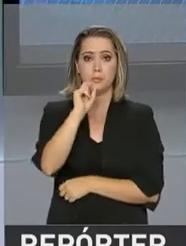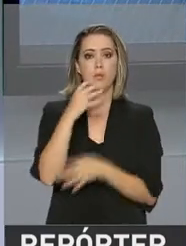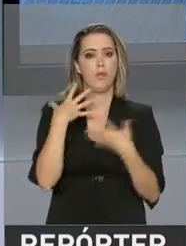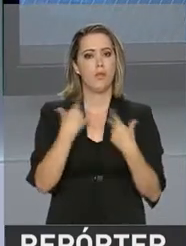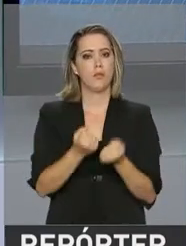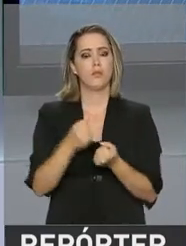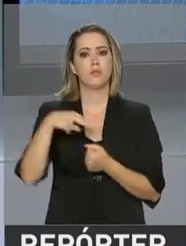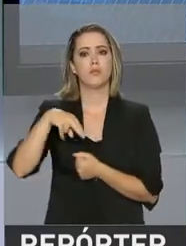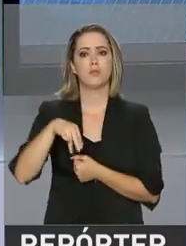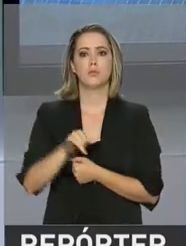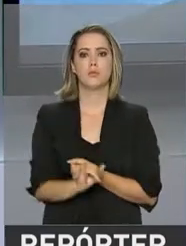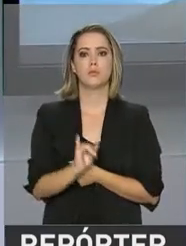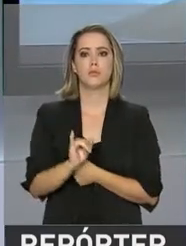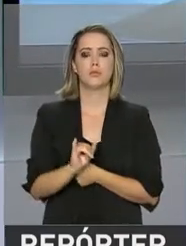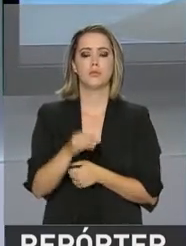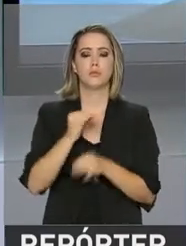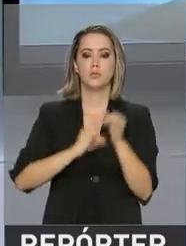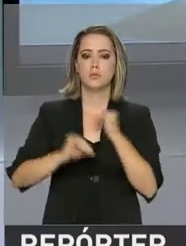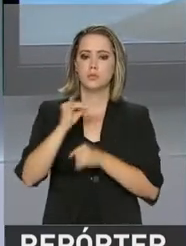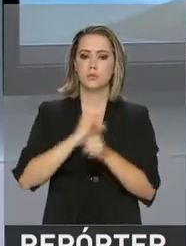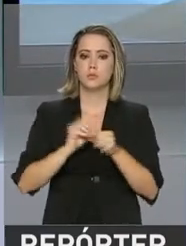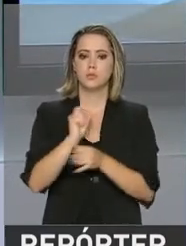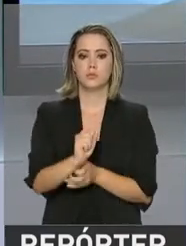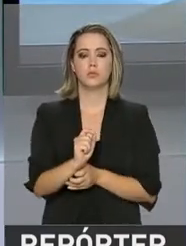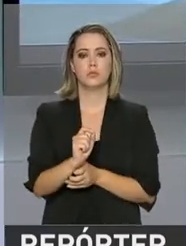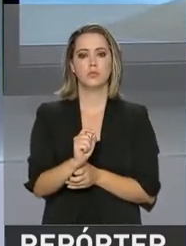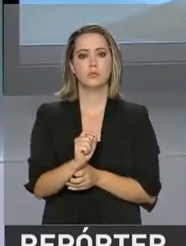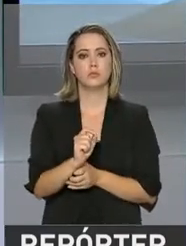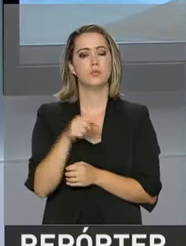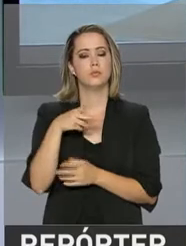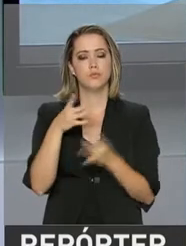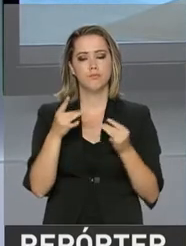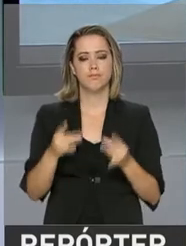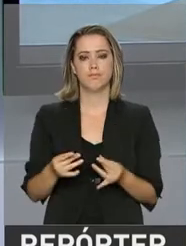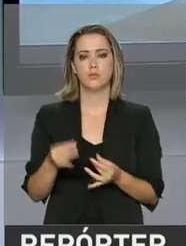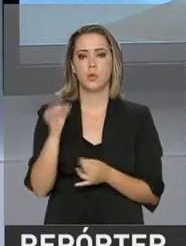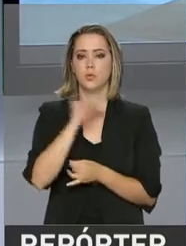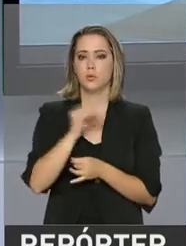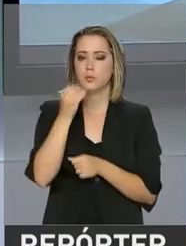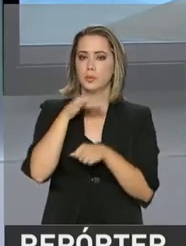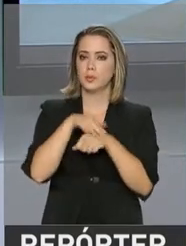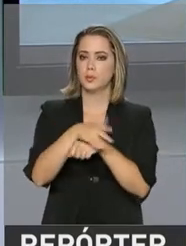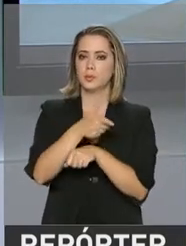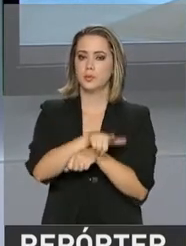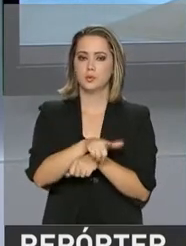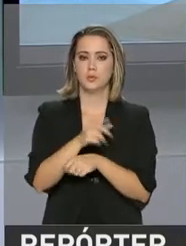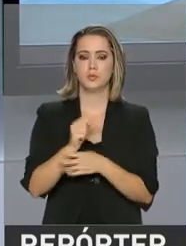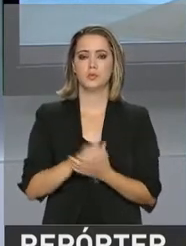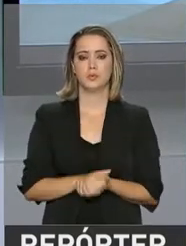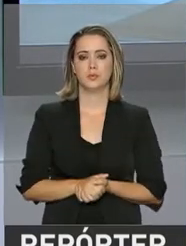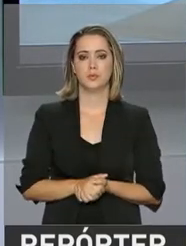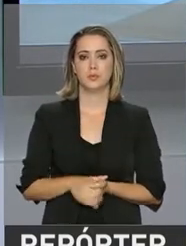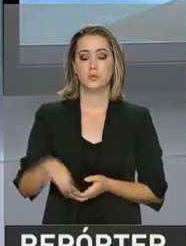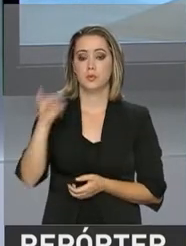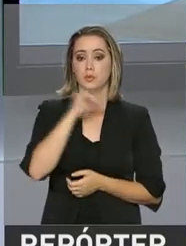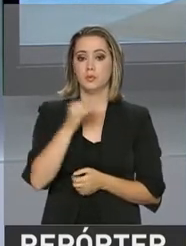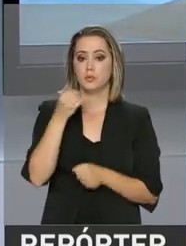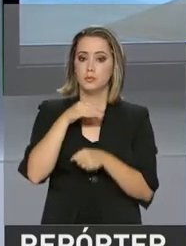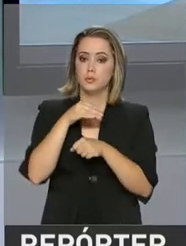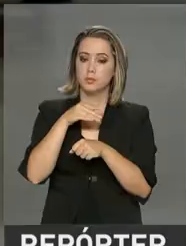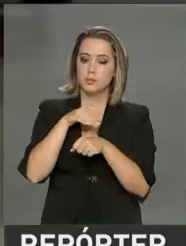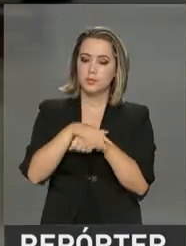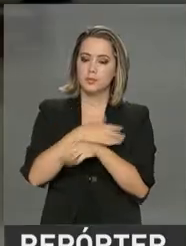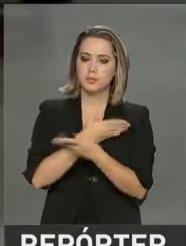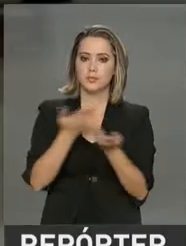amarela. Nós vamos então falar com o repórter Ney Pereira, que tem os detalhes para a gente. Olá, Ney, boa noite mais uma vez. Boa noite, Roberto. Boa